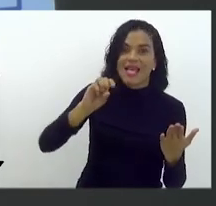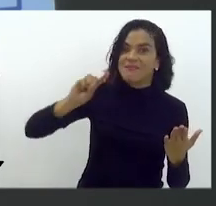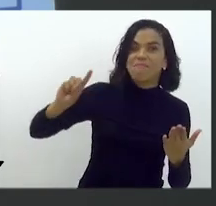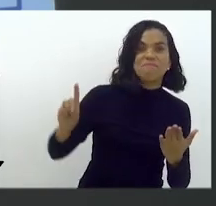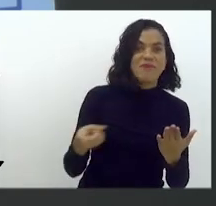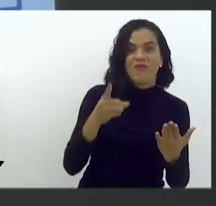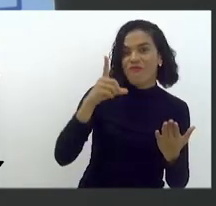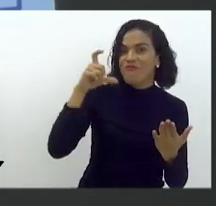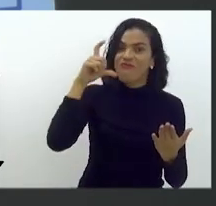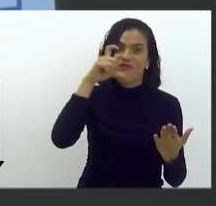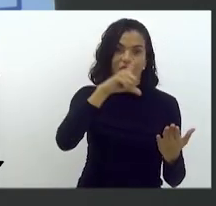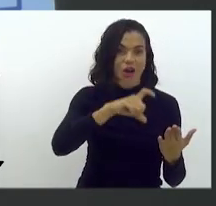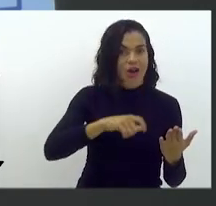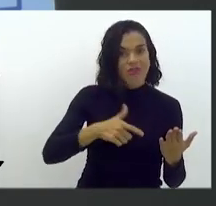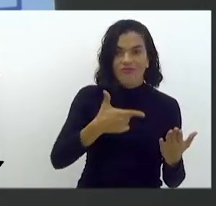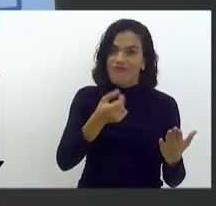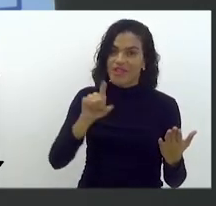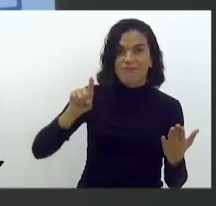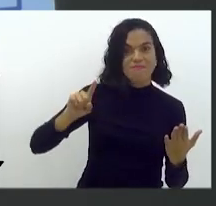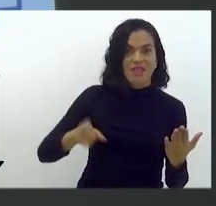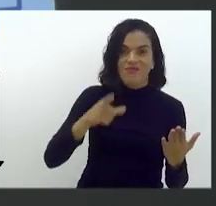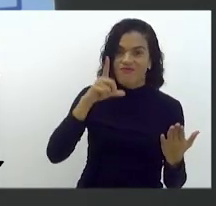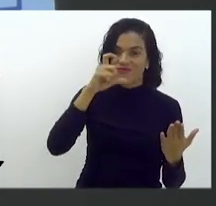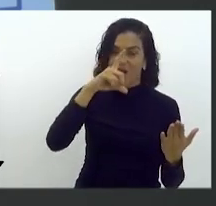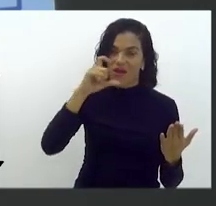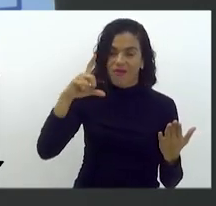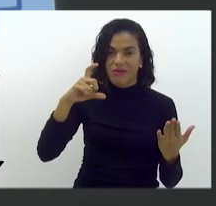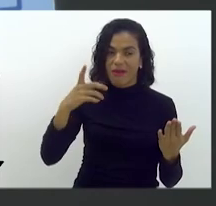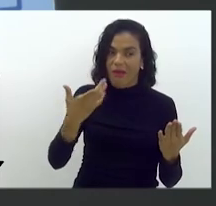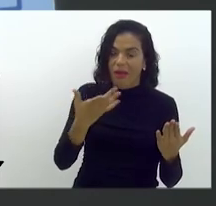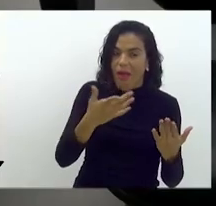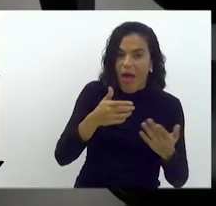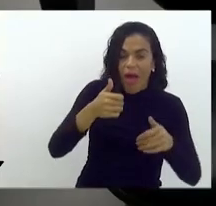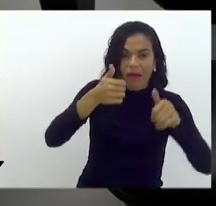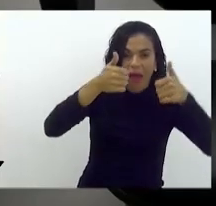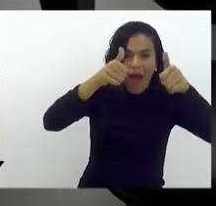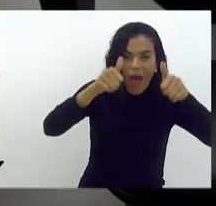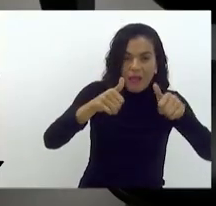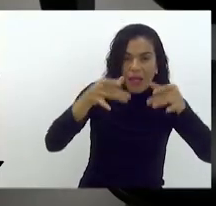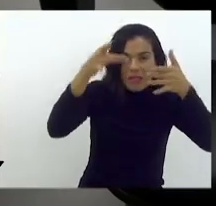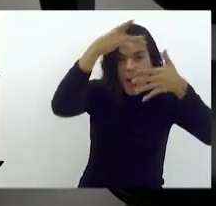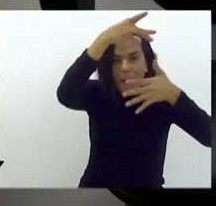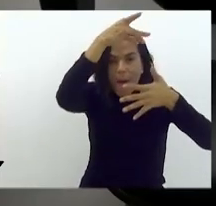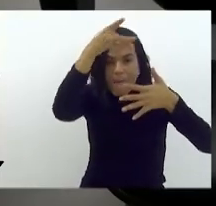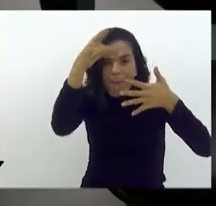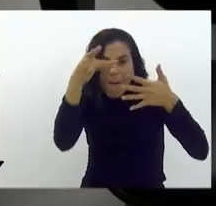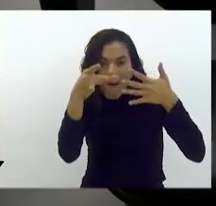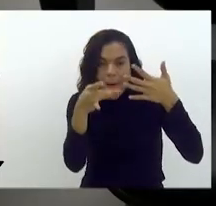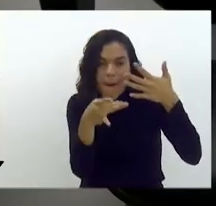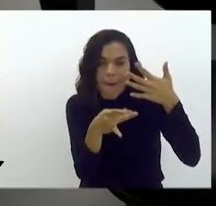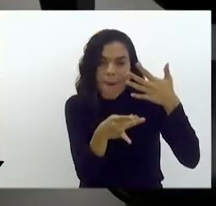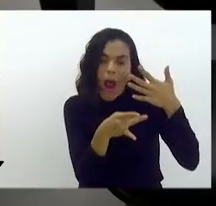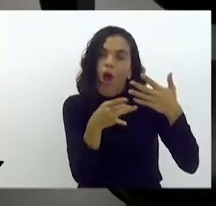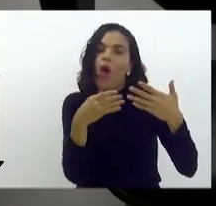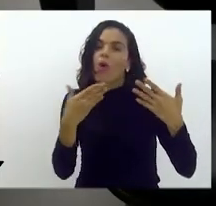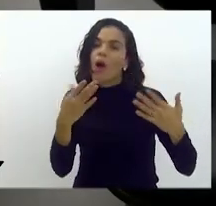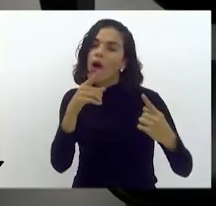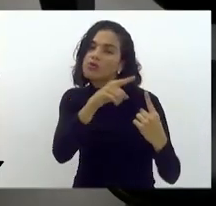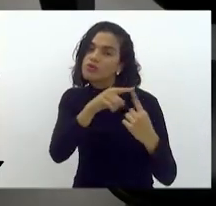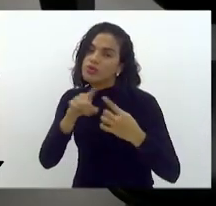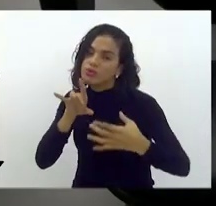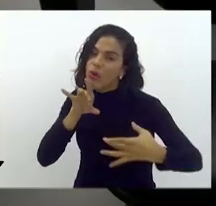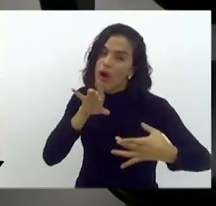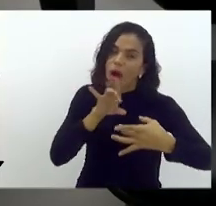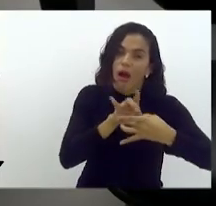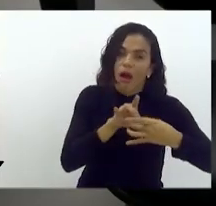mil fotos 20 mil fotos e quando você vai fazer essa análise individualizada para saber quais estão relacionadas ao